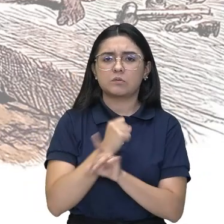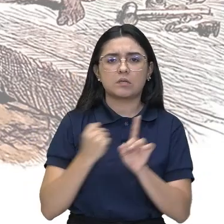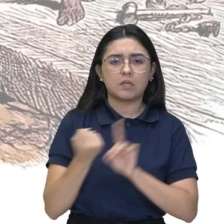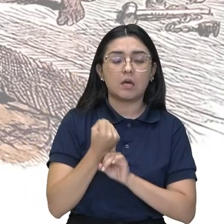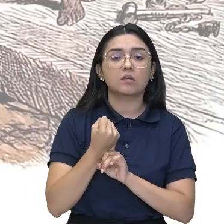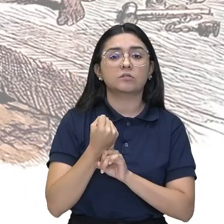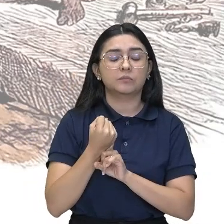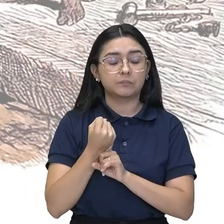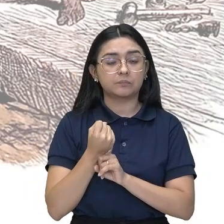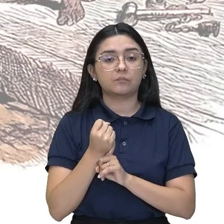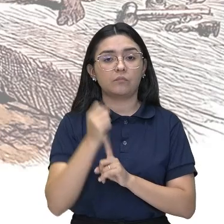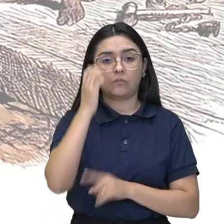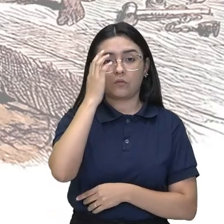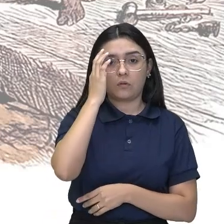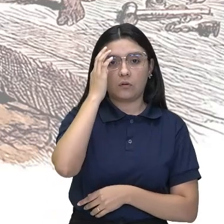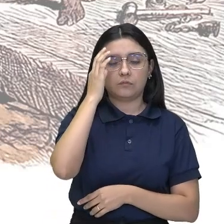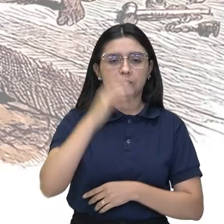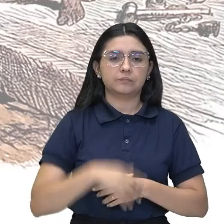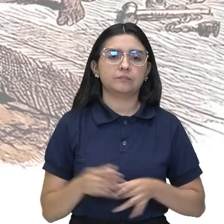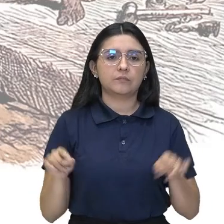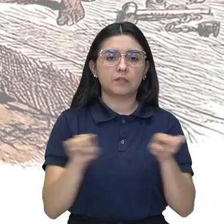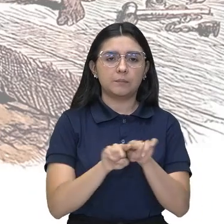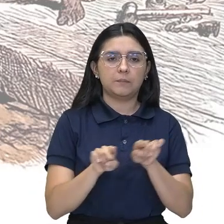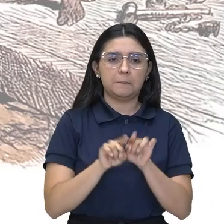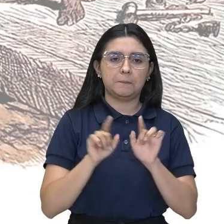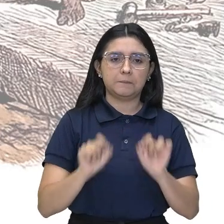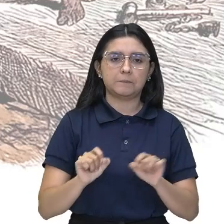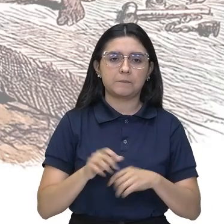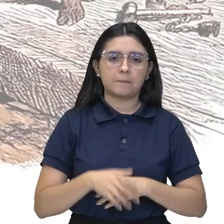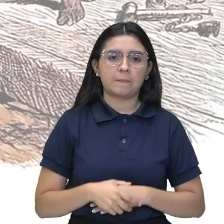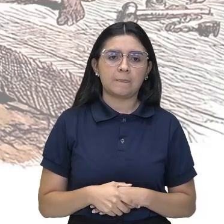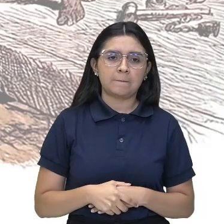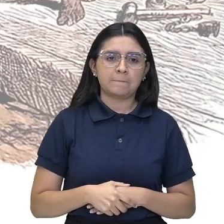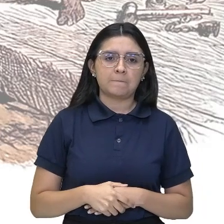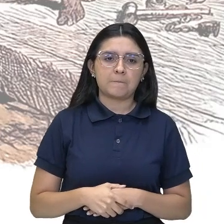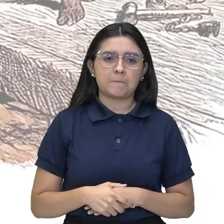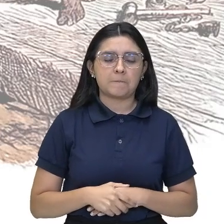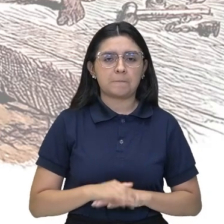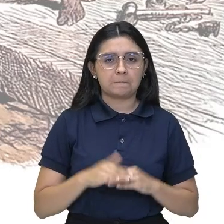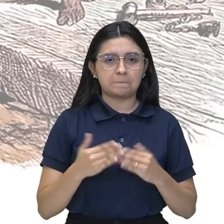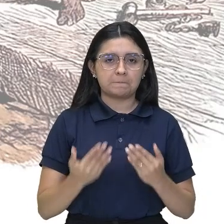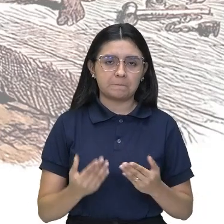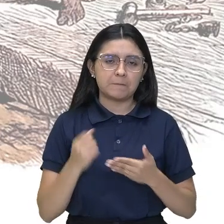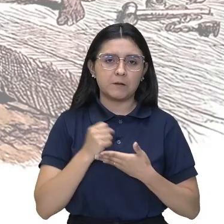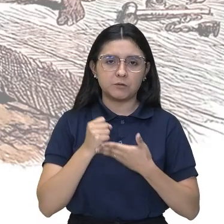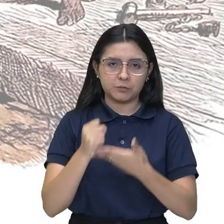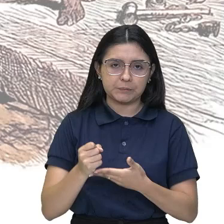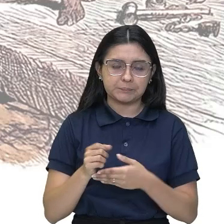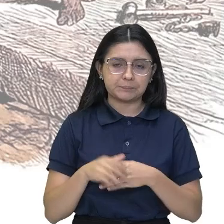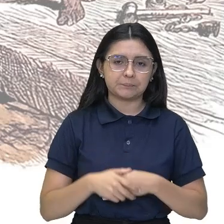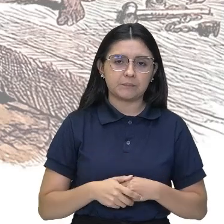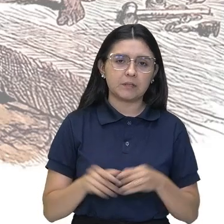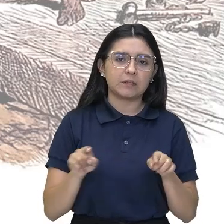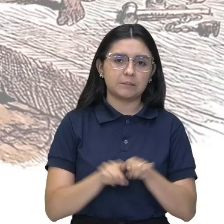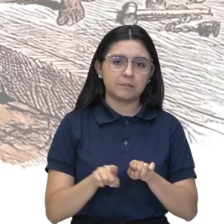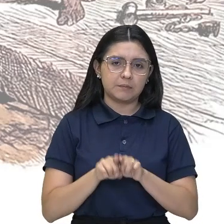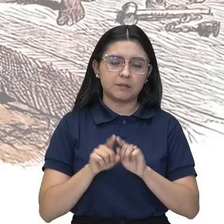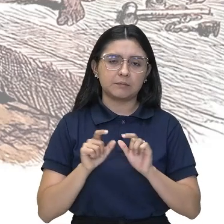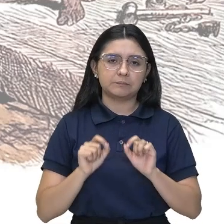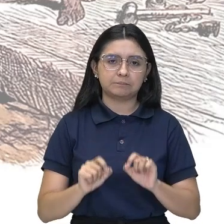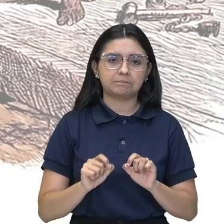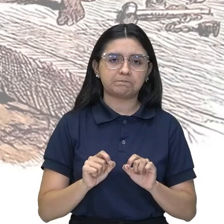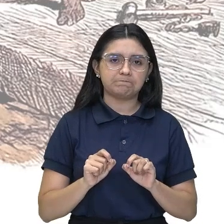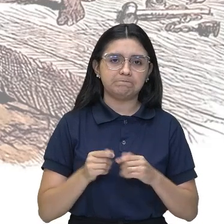sociedade, né, para todos aqueles que fizeram com que isso acontecesse, nessa situação aí de escravidão. Vamos lá,